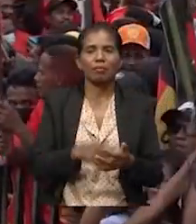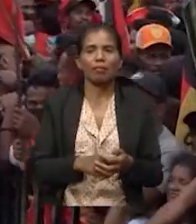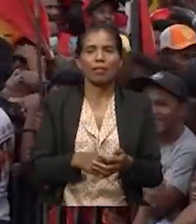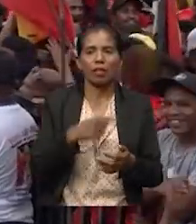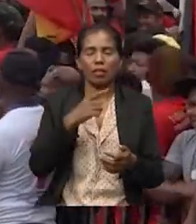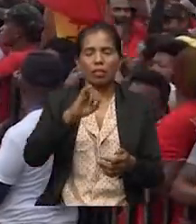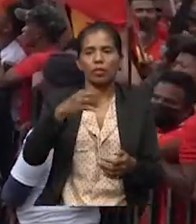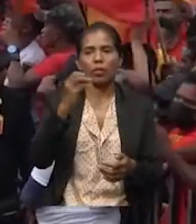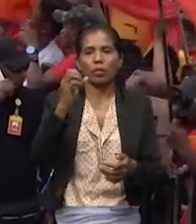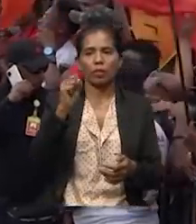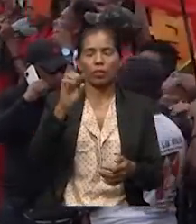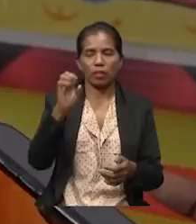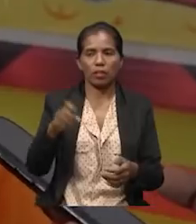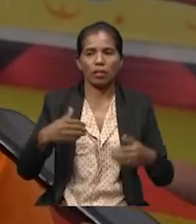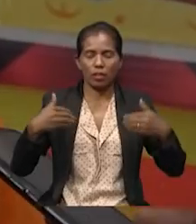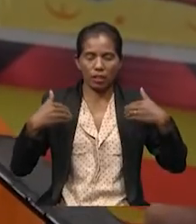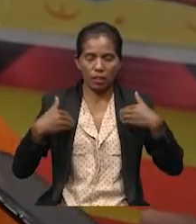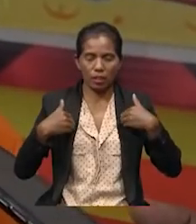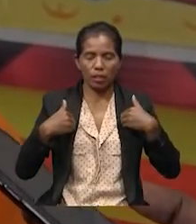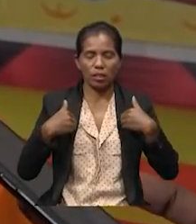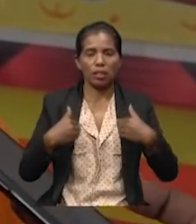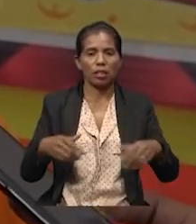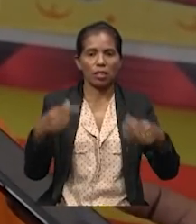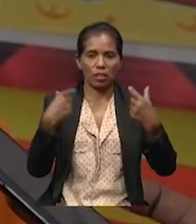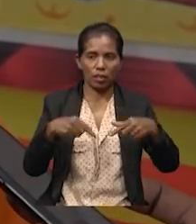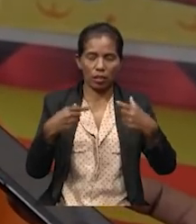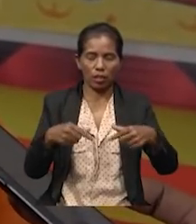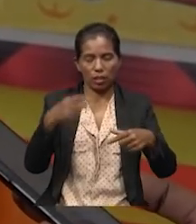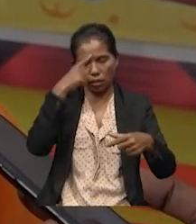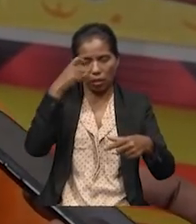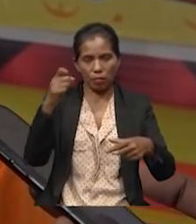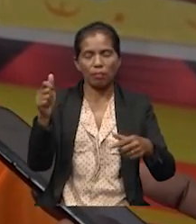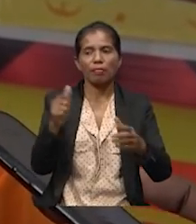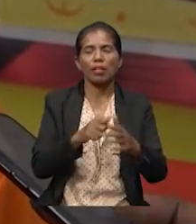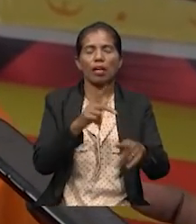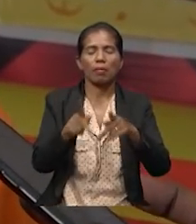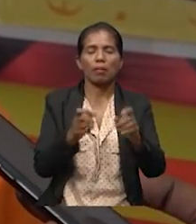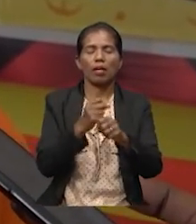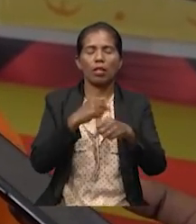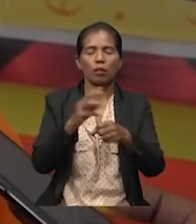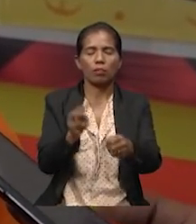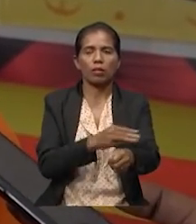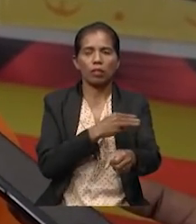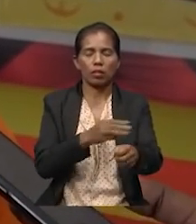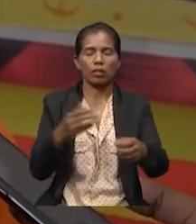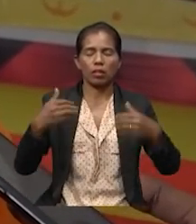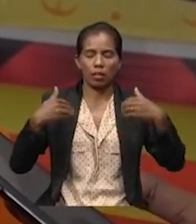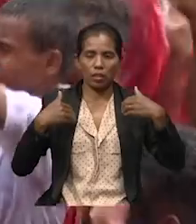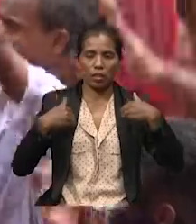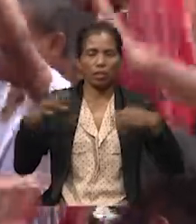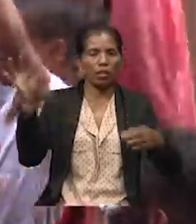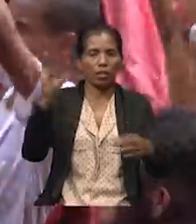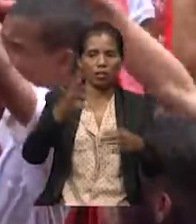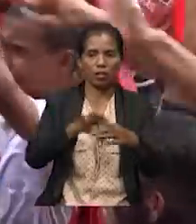considera música refere a moço tendência provocativo, também é artista nebe cria música refere banhira acontece eleição